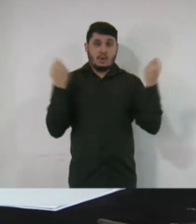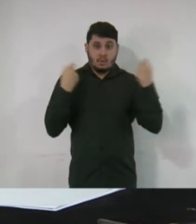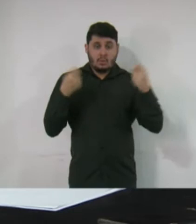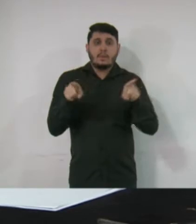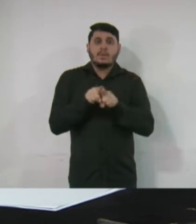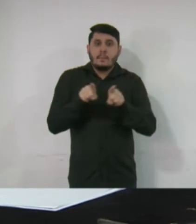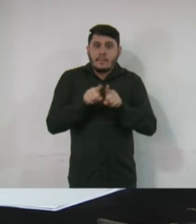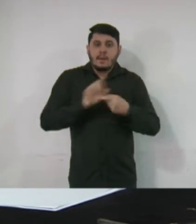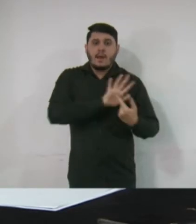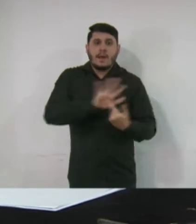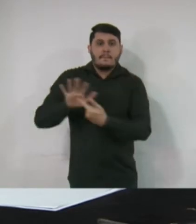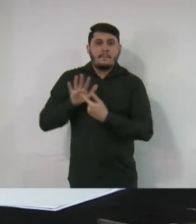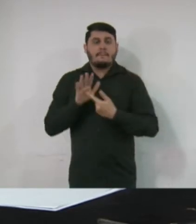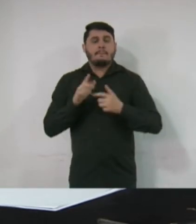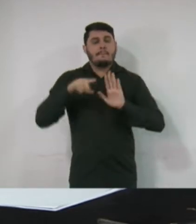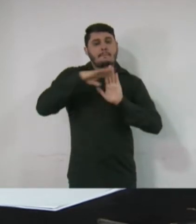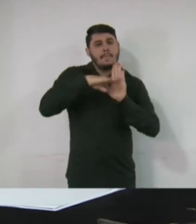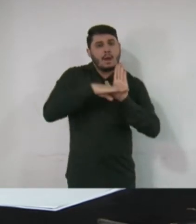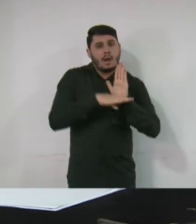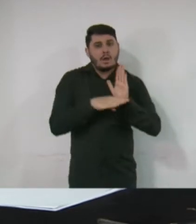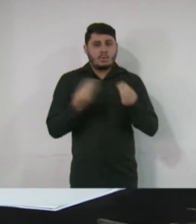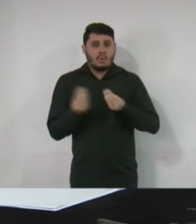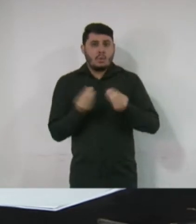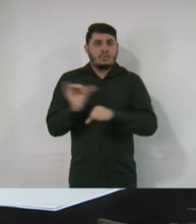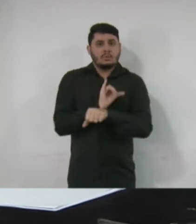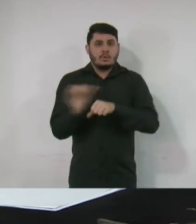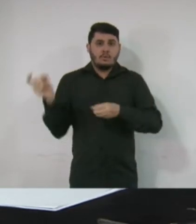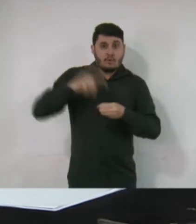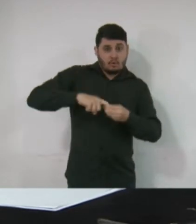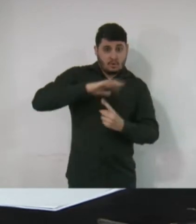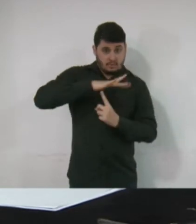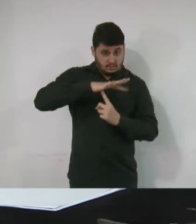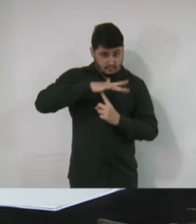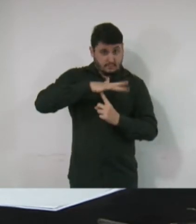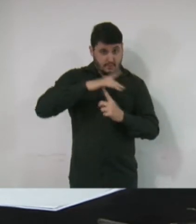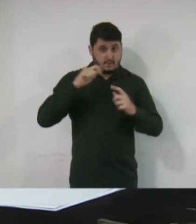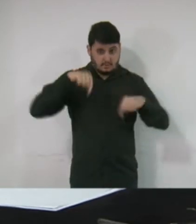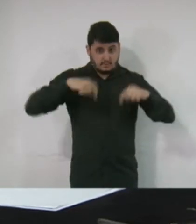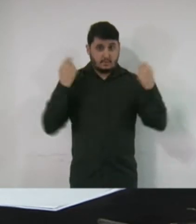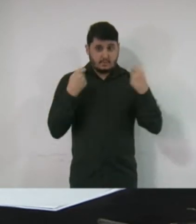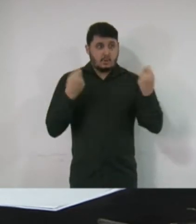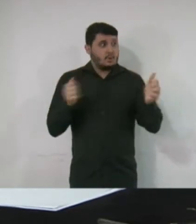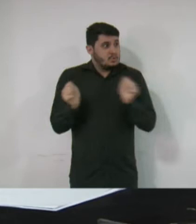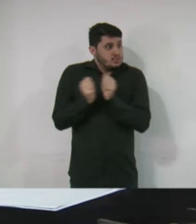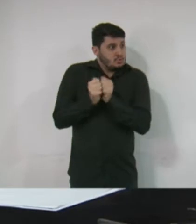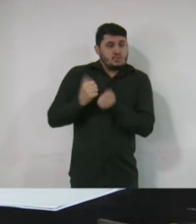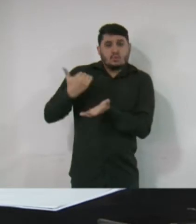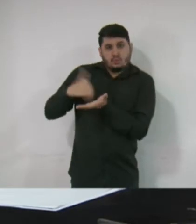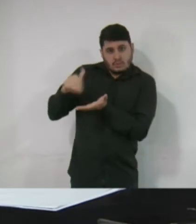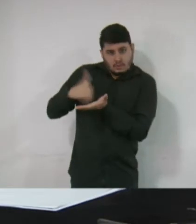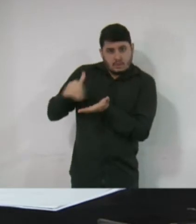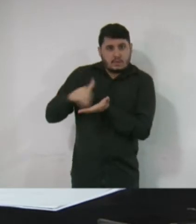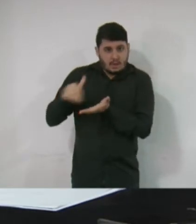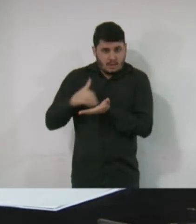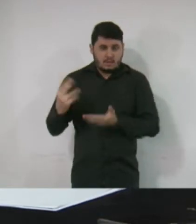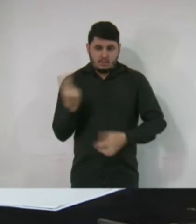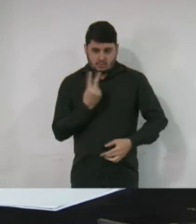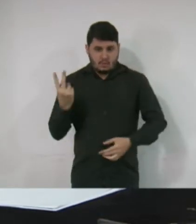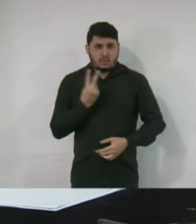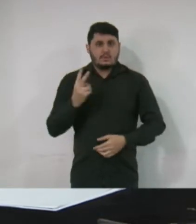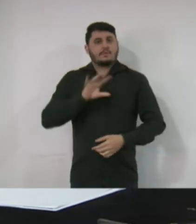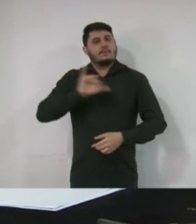Feira da Sulanca. Hoje me acompanham na reunião o secretário de Saúde, Francisco Santos, e o secretário executivo de Serviços Públicos,